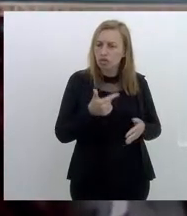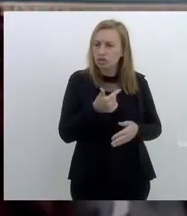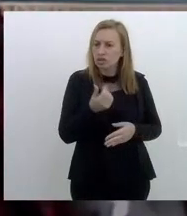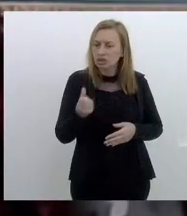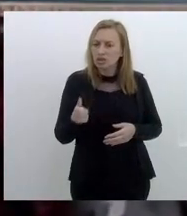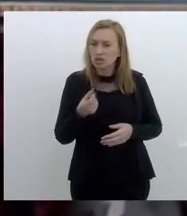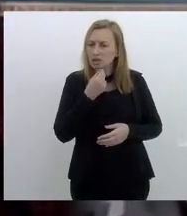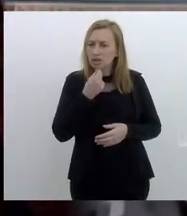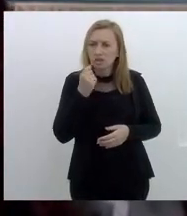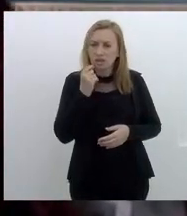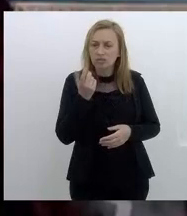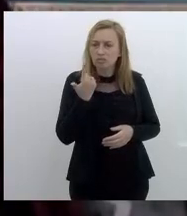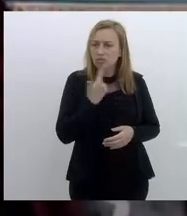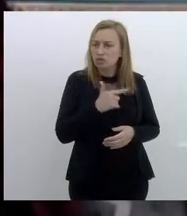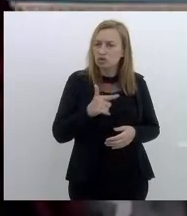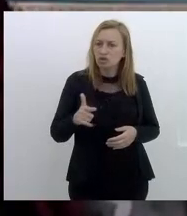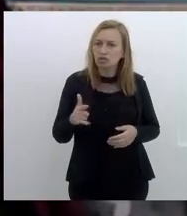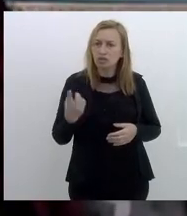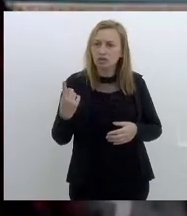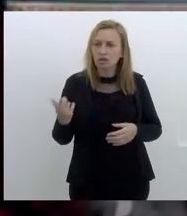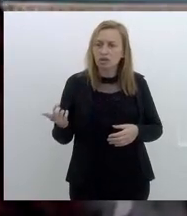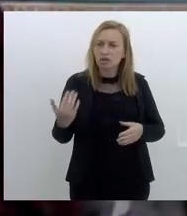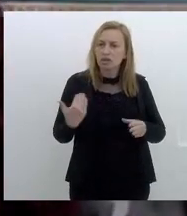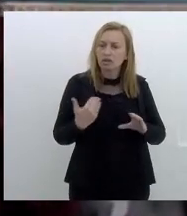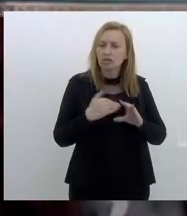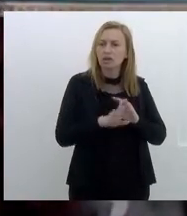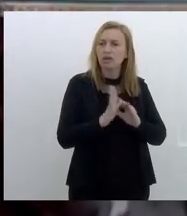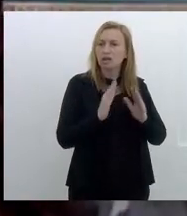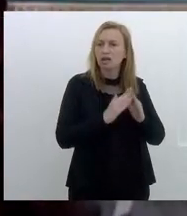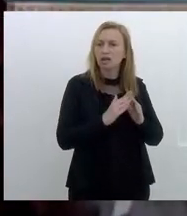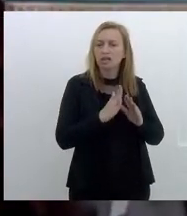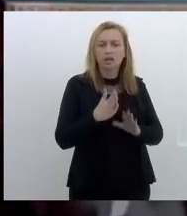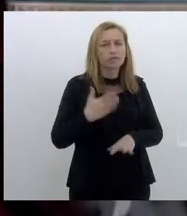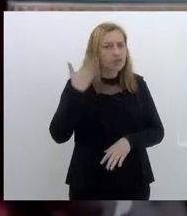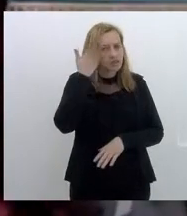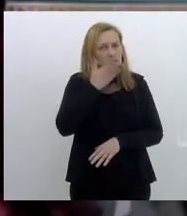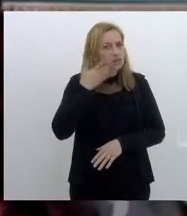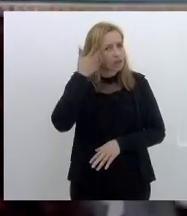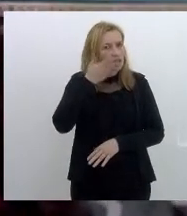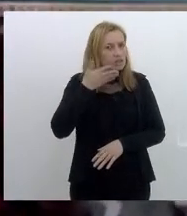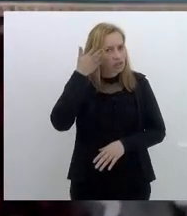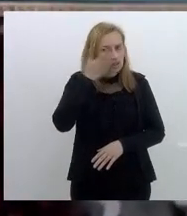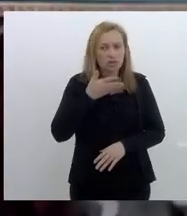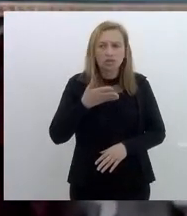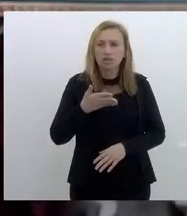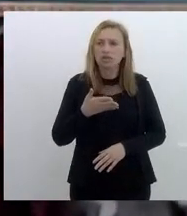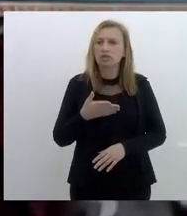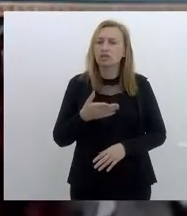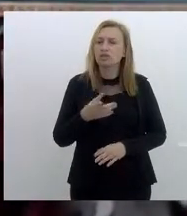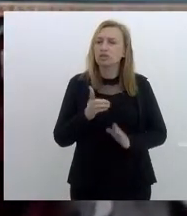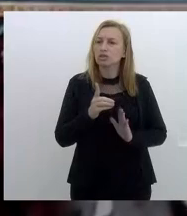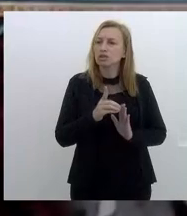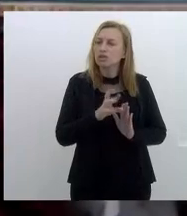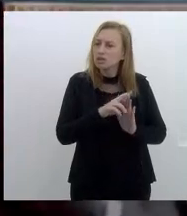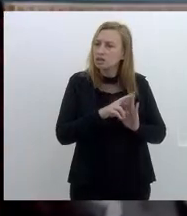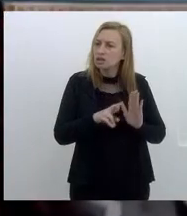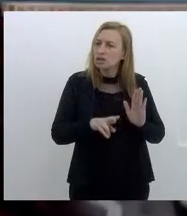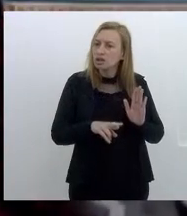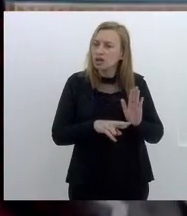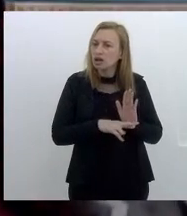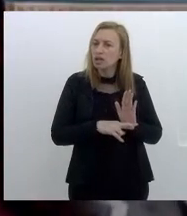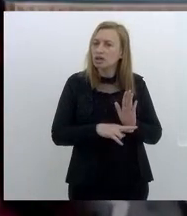setembro nós não tivemos enviada à casa a mensagem contendo as diretrizes da lei do piso